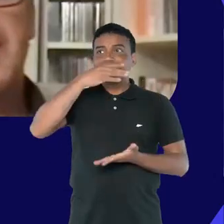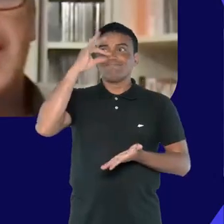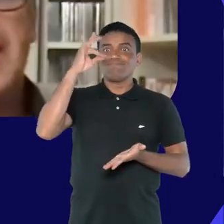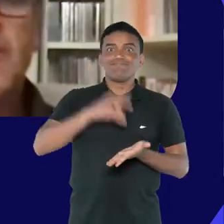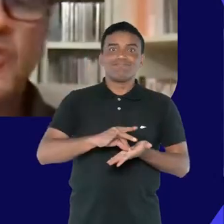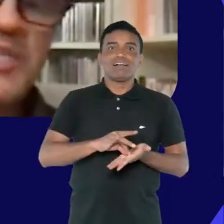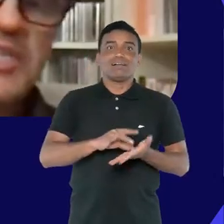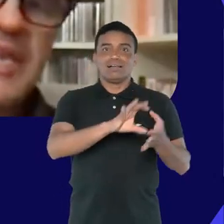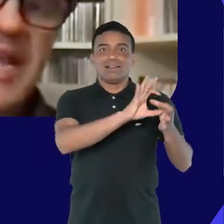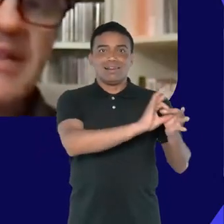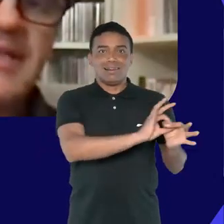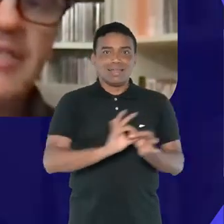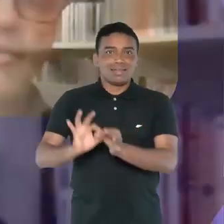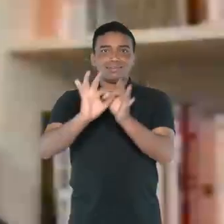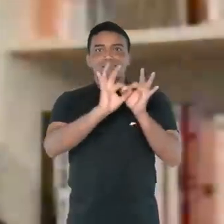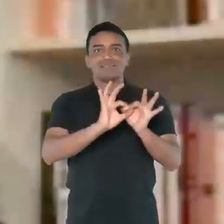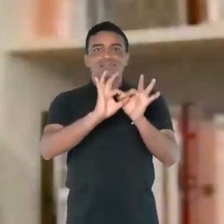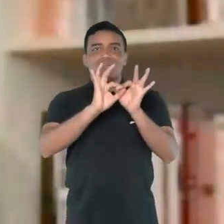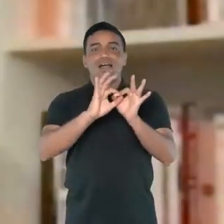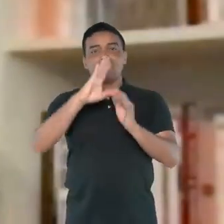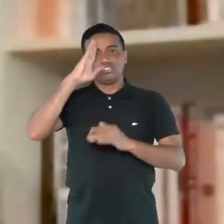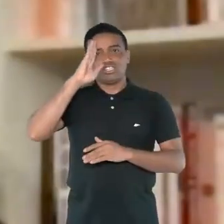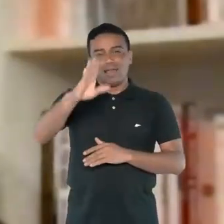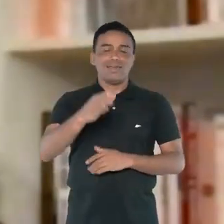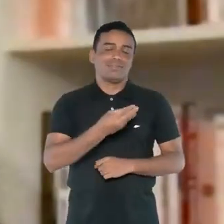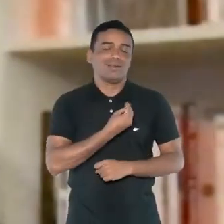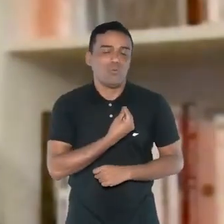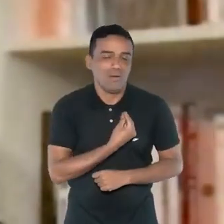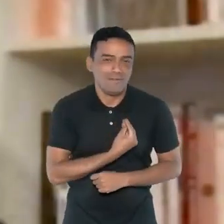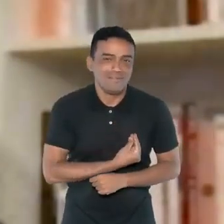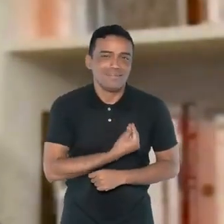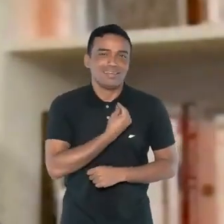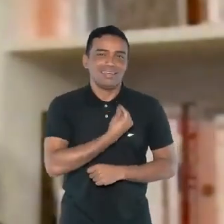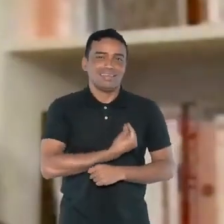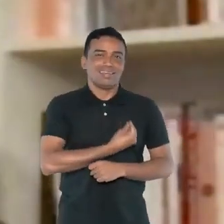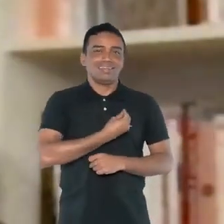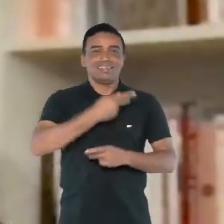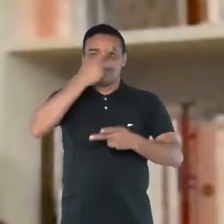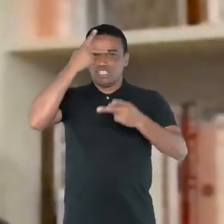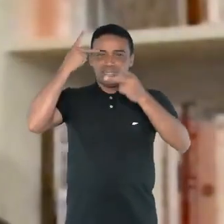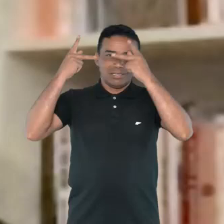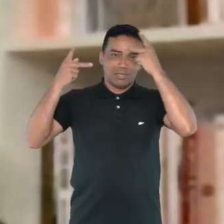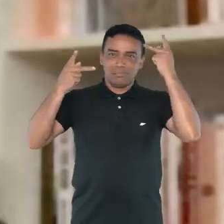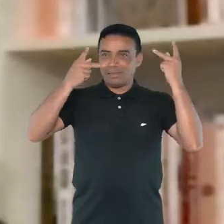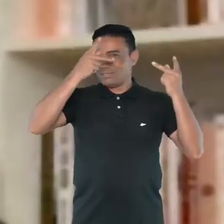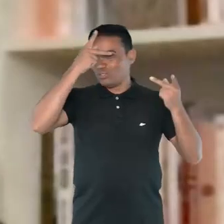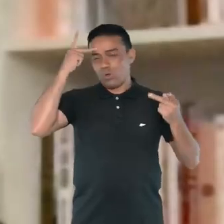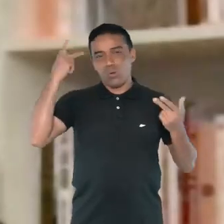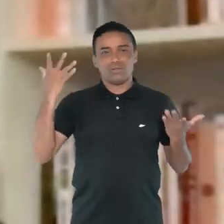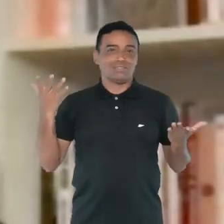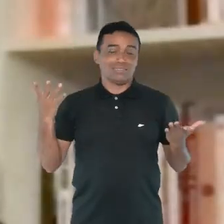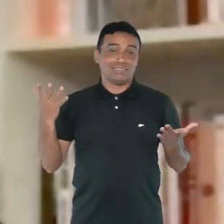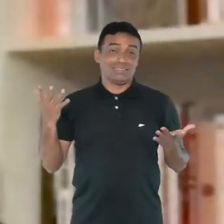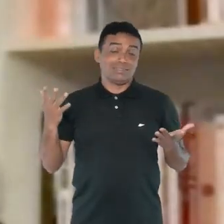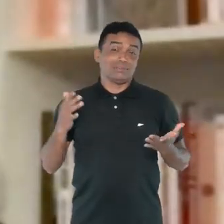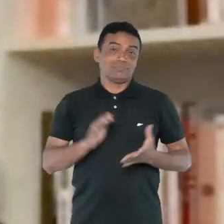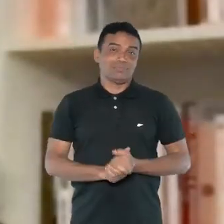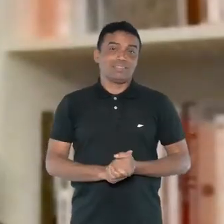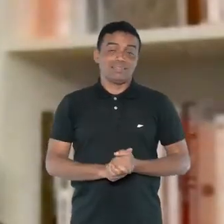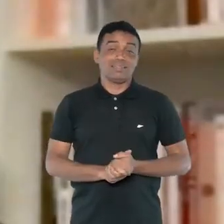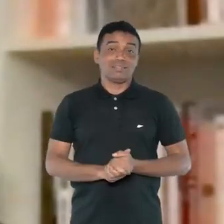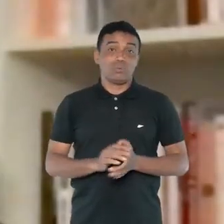terem ligações diretas com a vida de pessoas. No caso